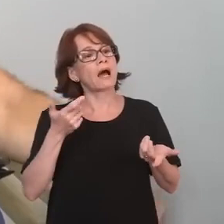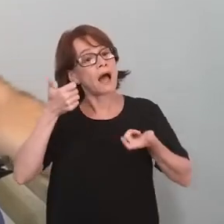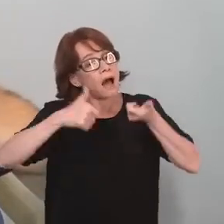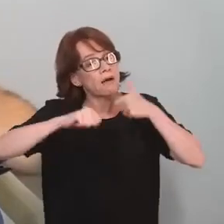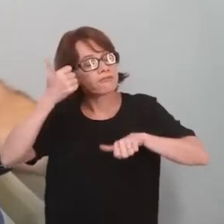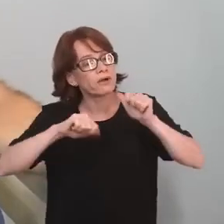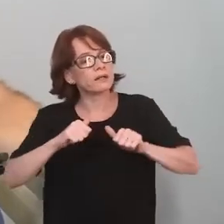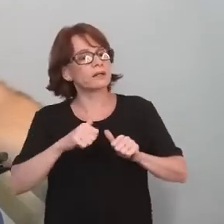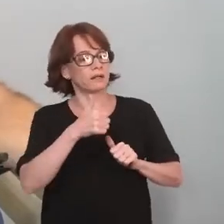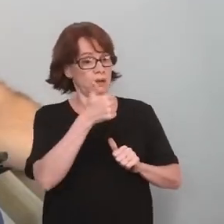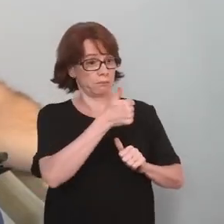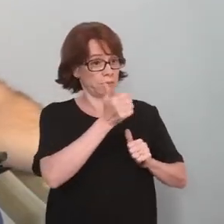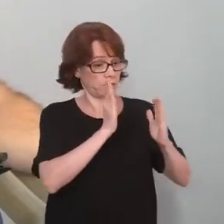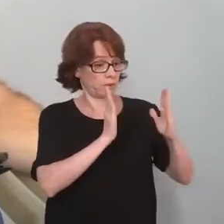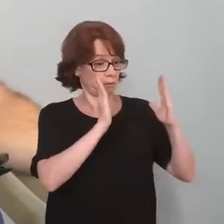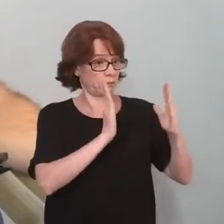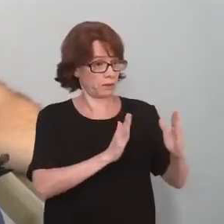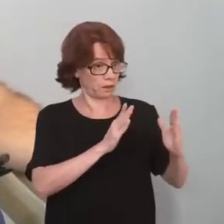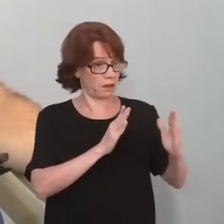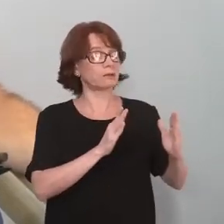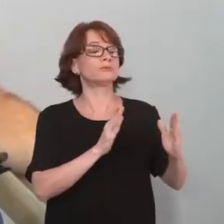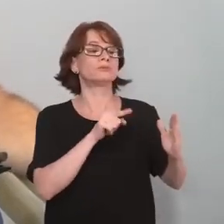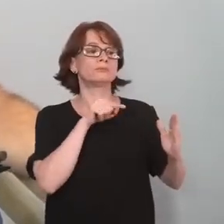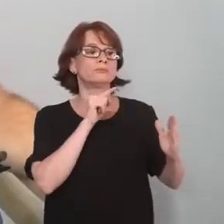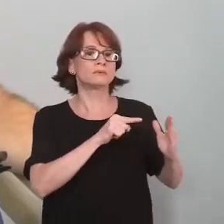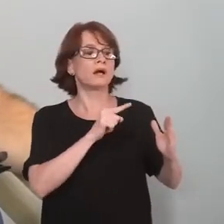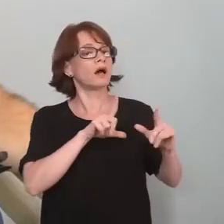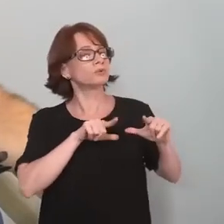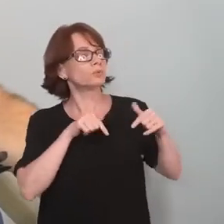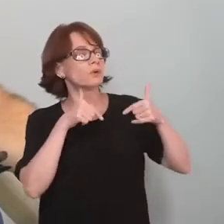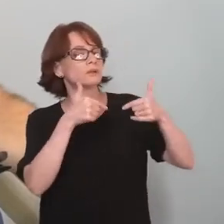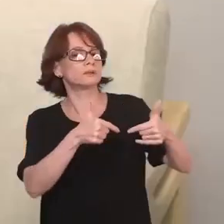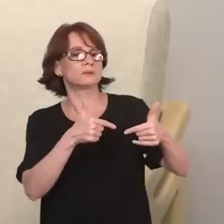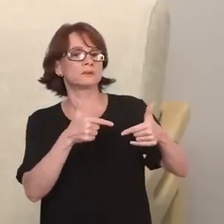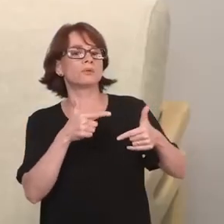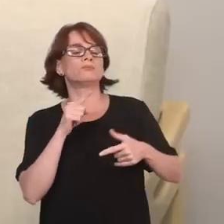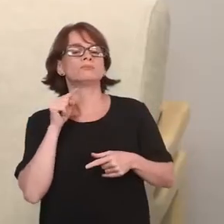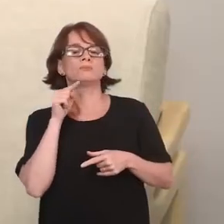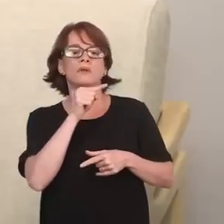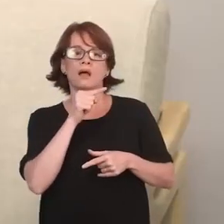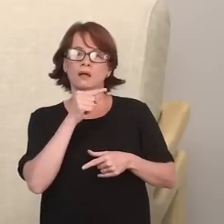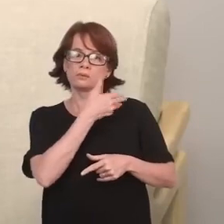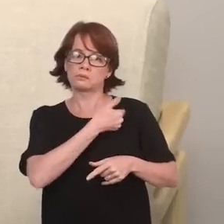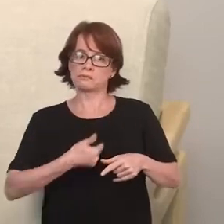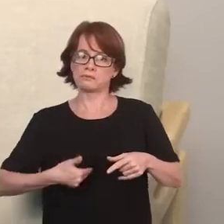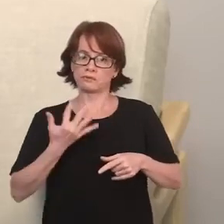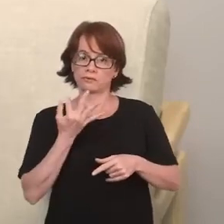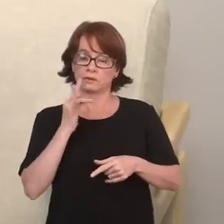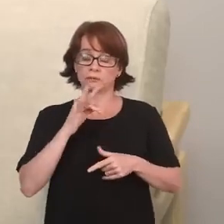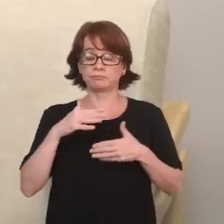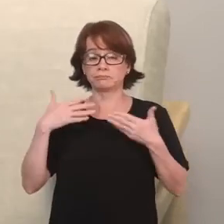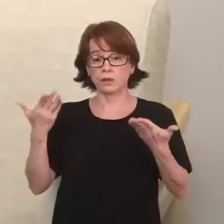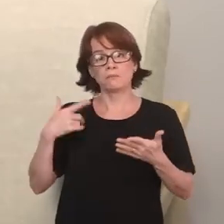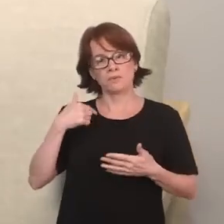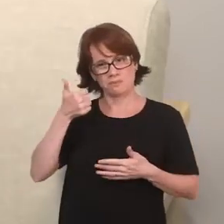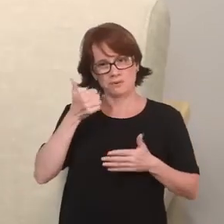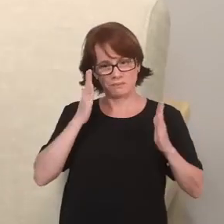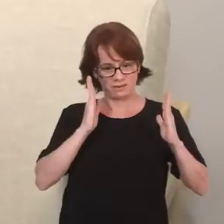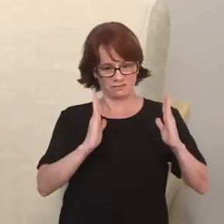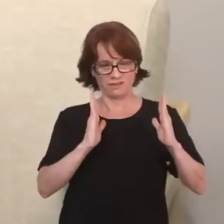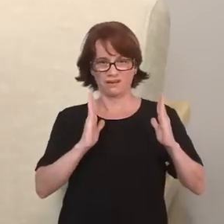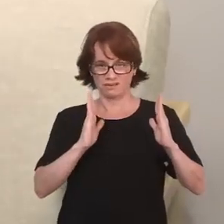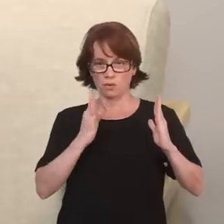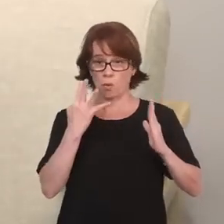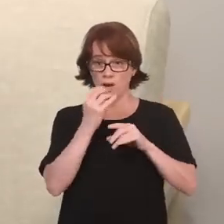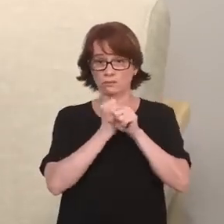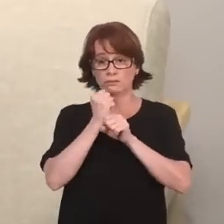do segundo em termos de atuação do governo federal? Bom, o primeiro mandato é aquela coisa de você ser base